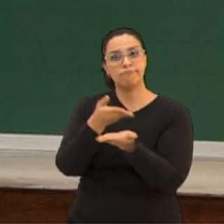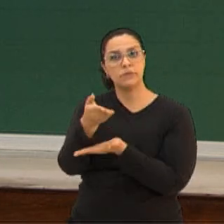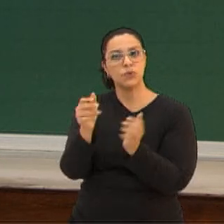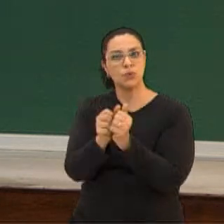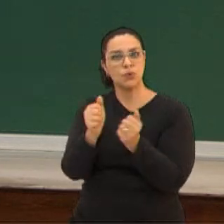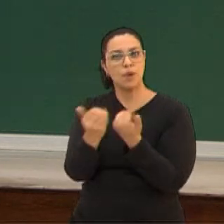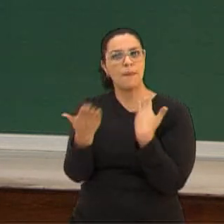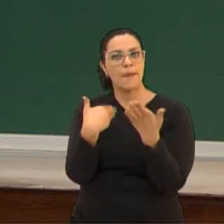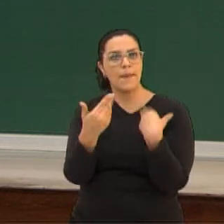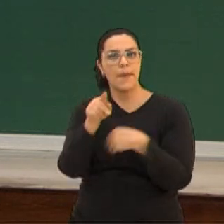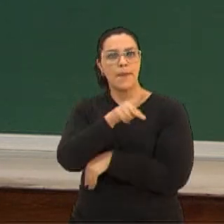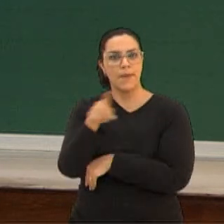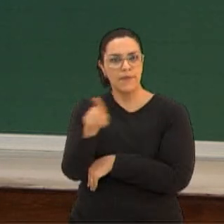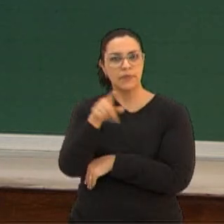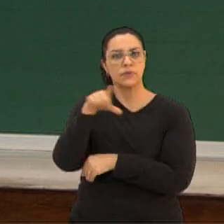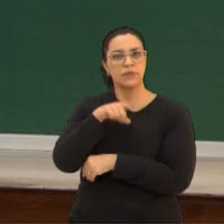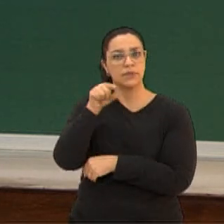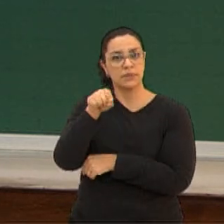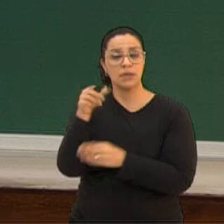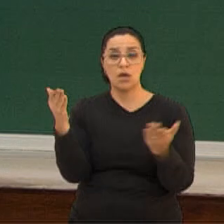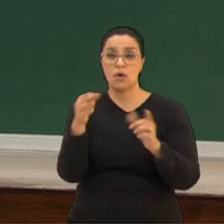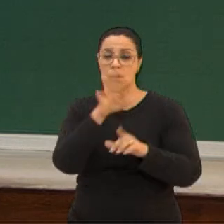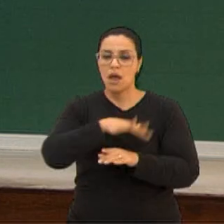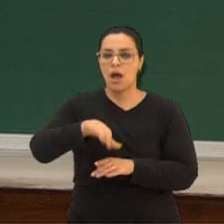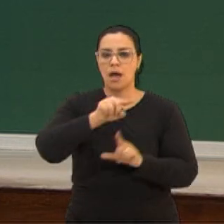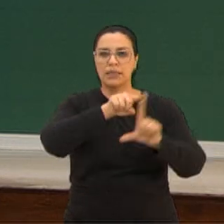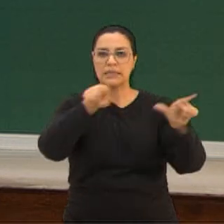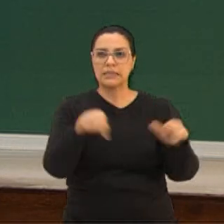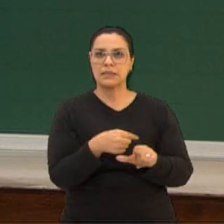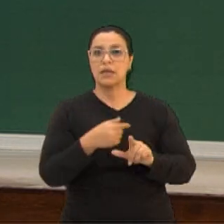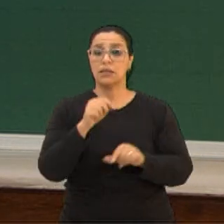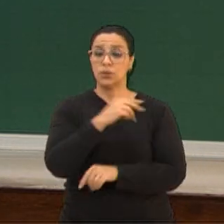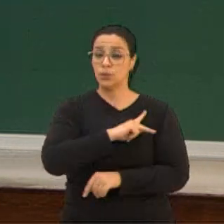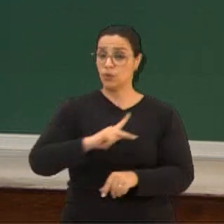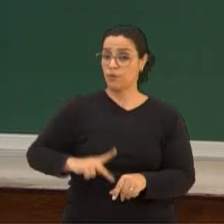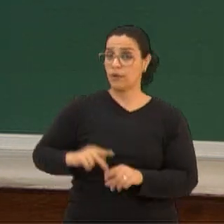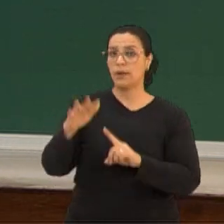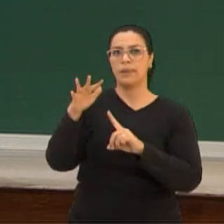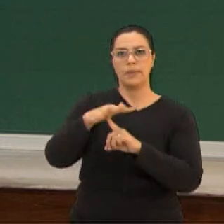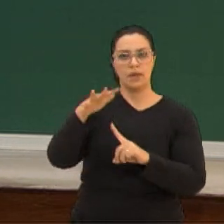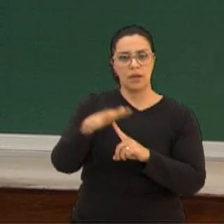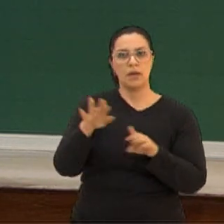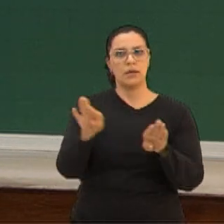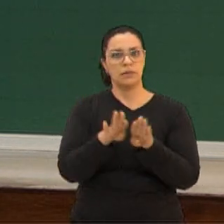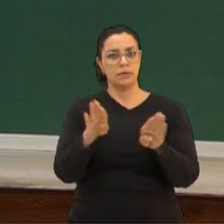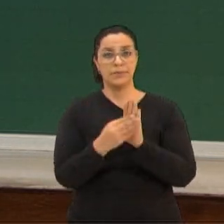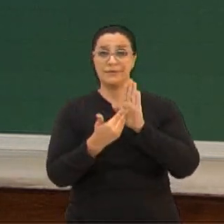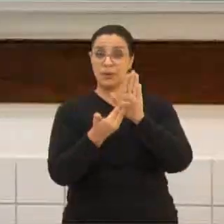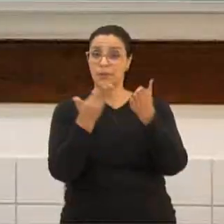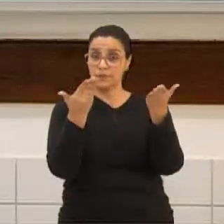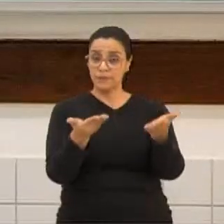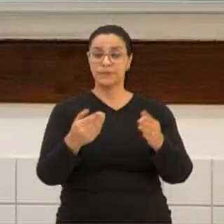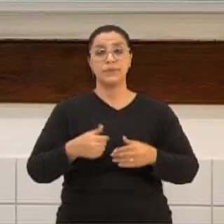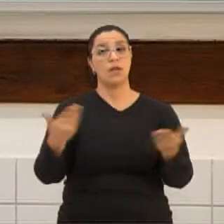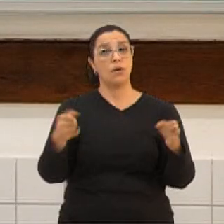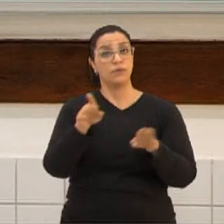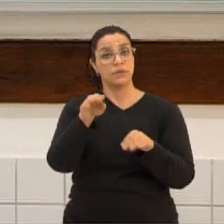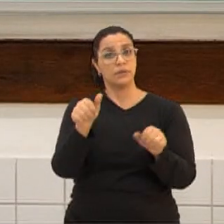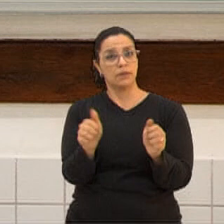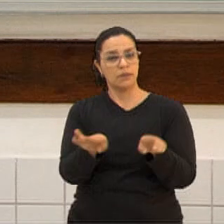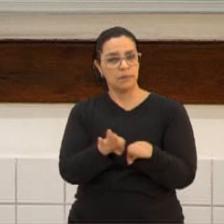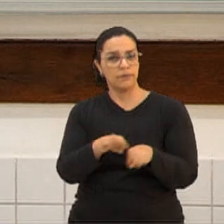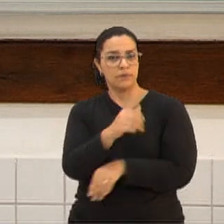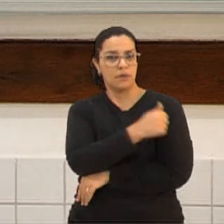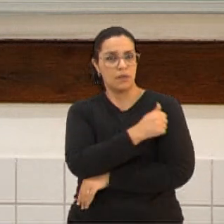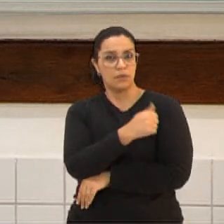seu professor ou sua professora nesse ambiente que o governo do Estado está disponibilizando para você. E também você, estudante,